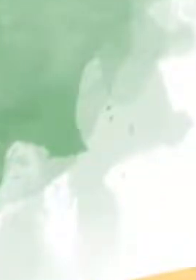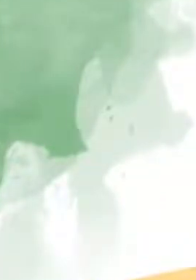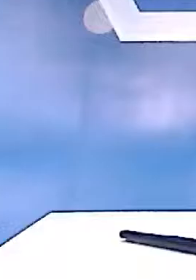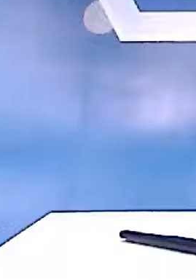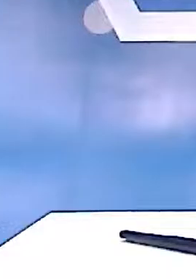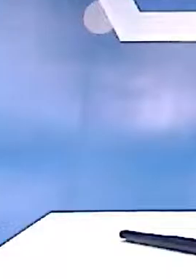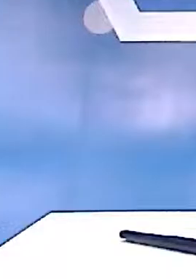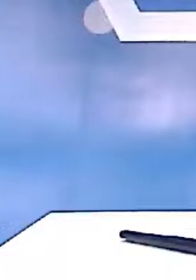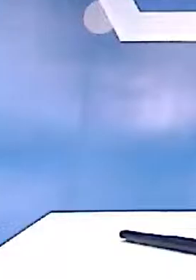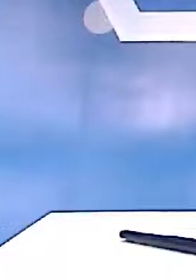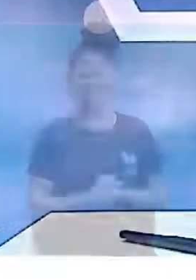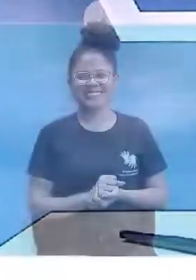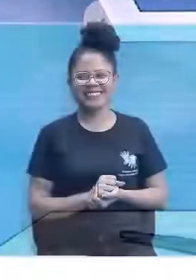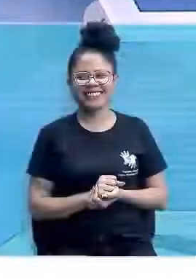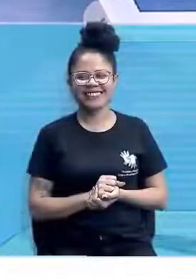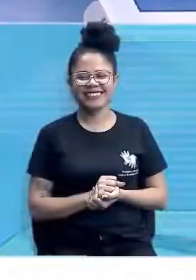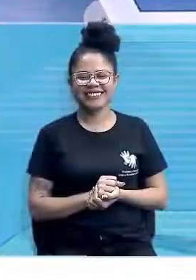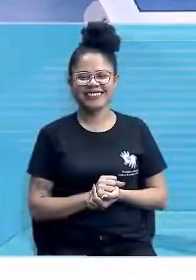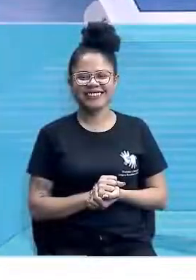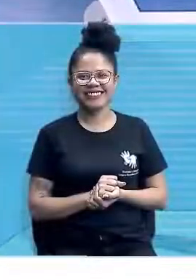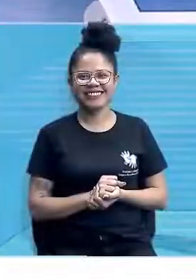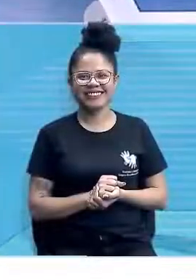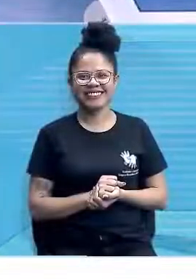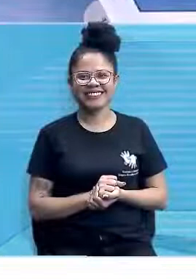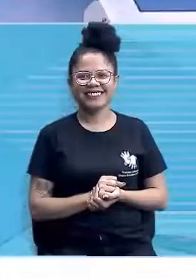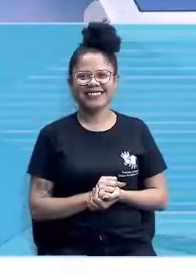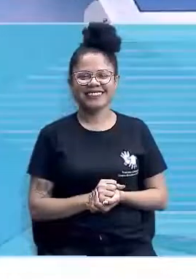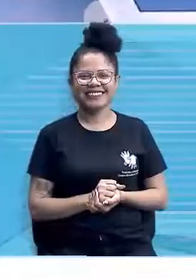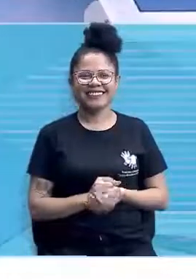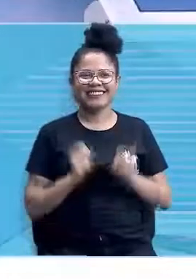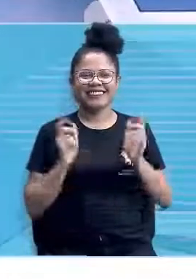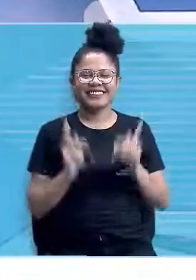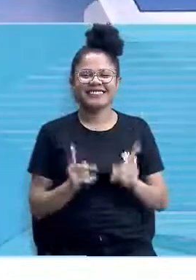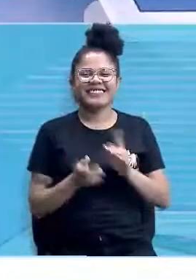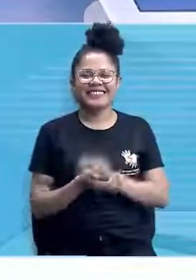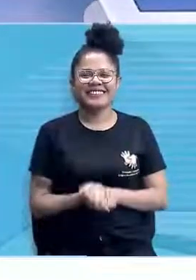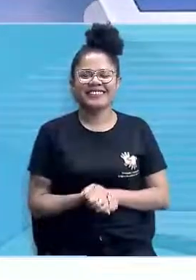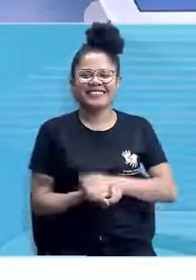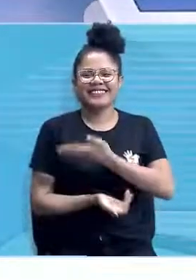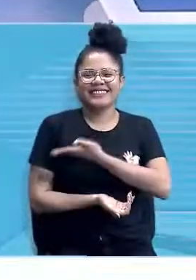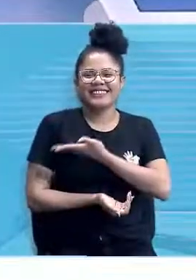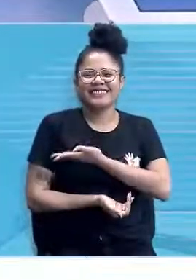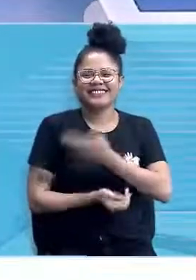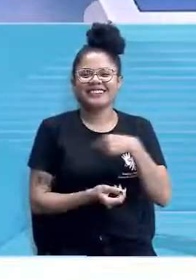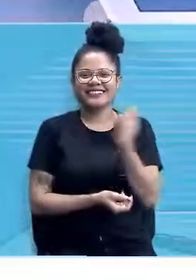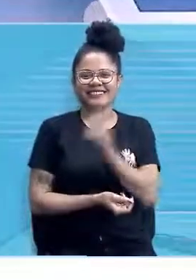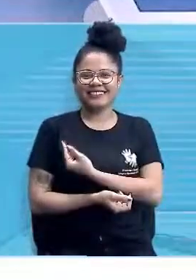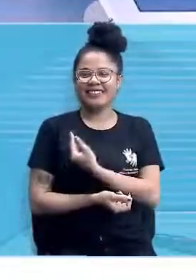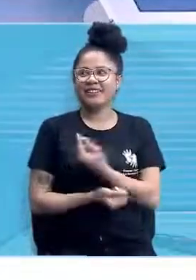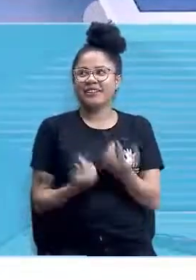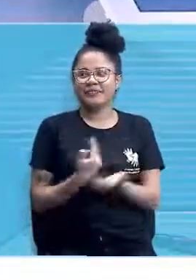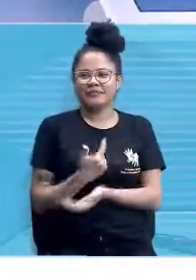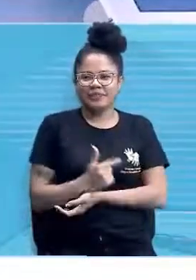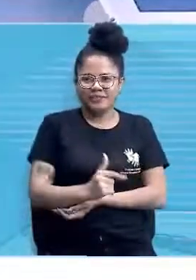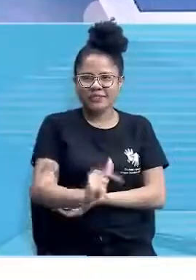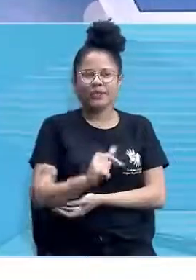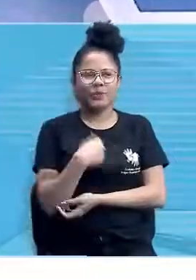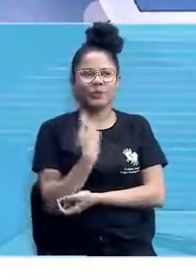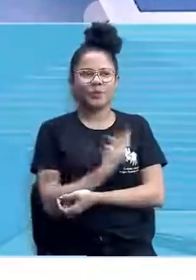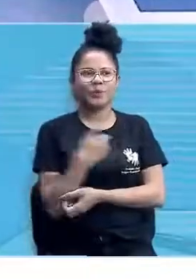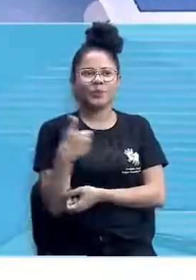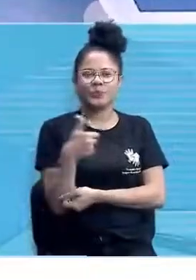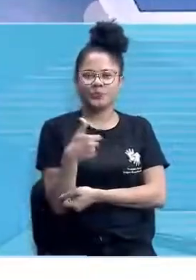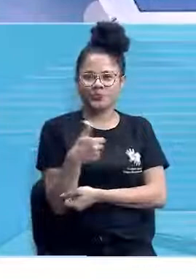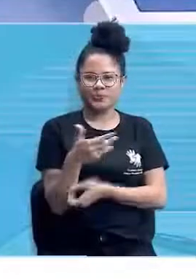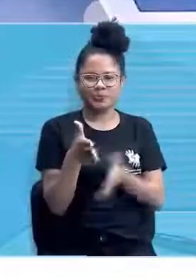E aí o ok meus amigos estamos reiniciando nossa segunda